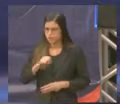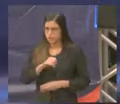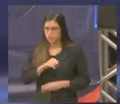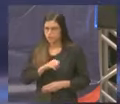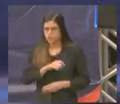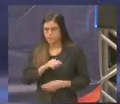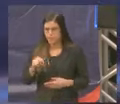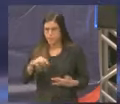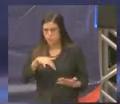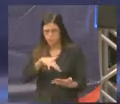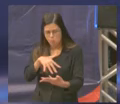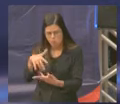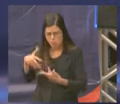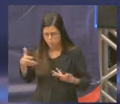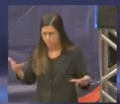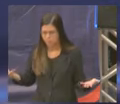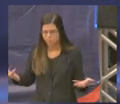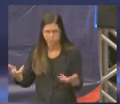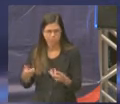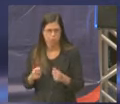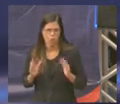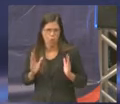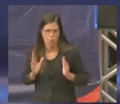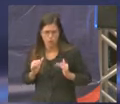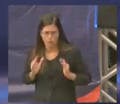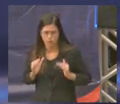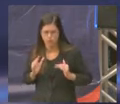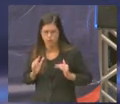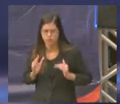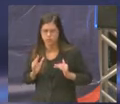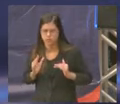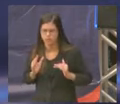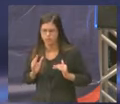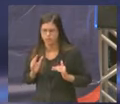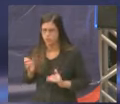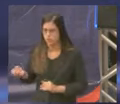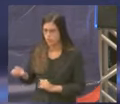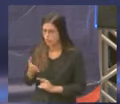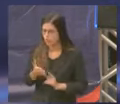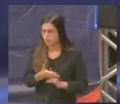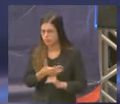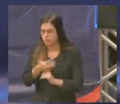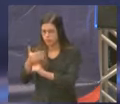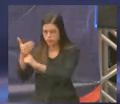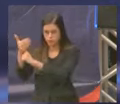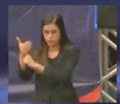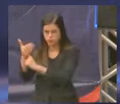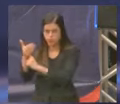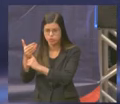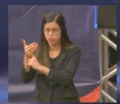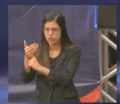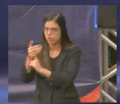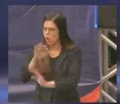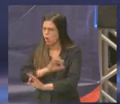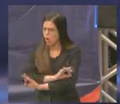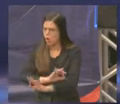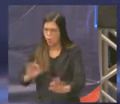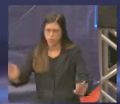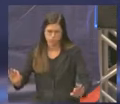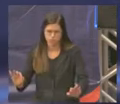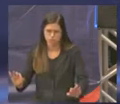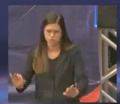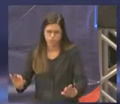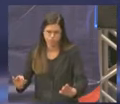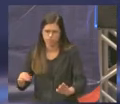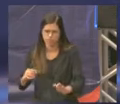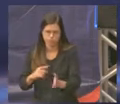né, numa situação muito confortável, novas tecnologias, elas são excelentes, entendeu?